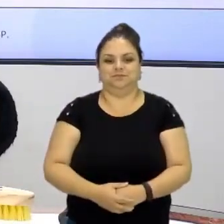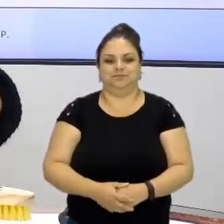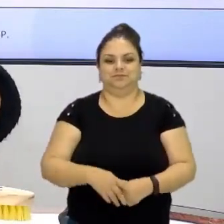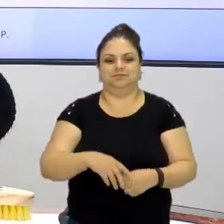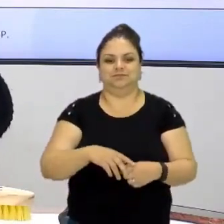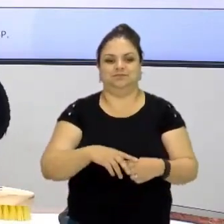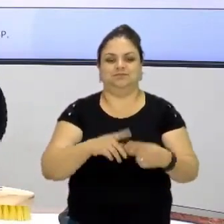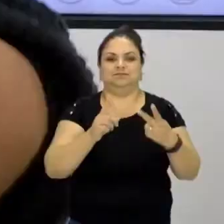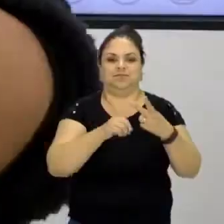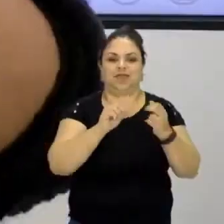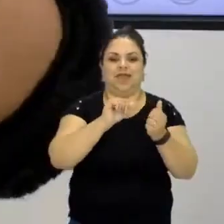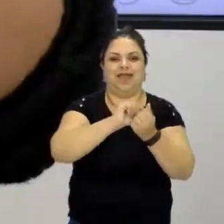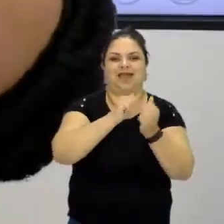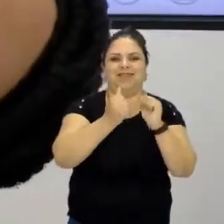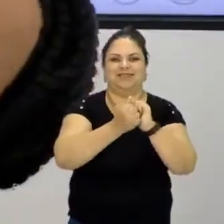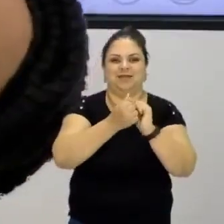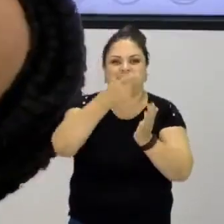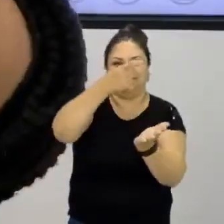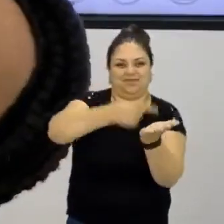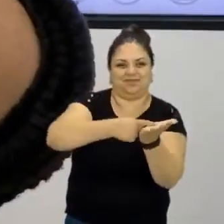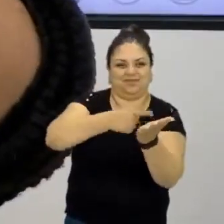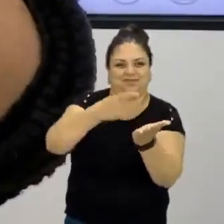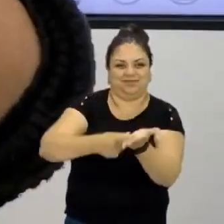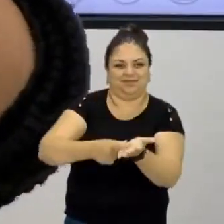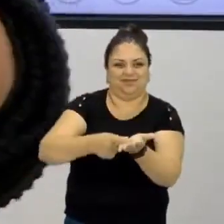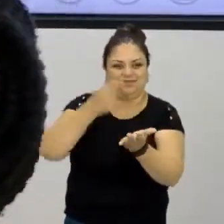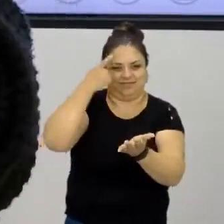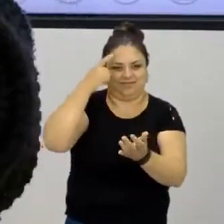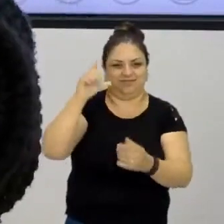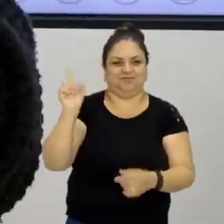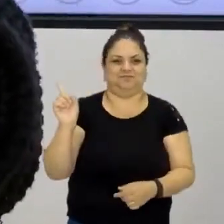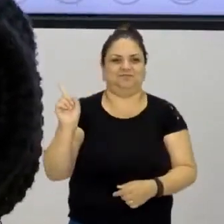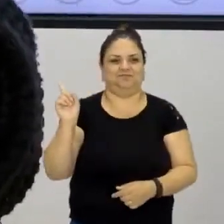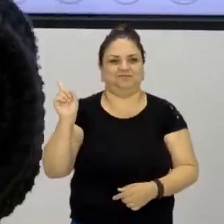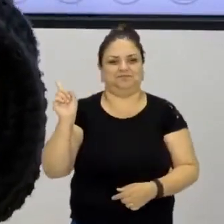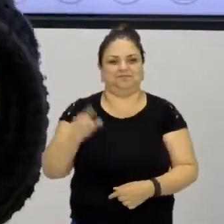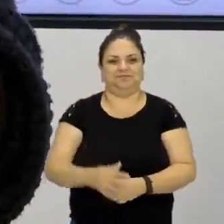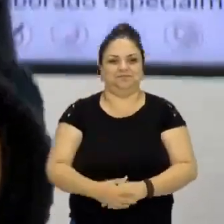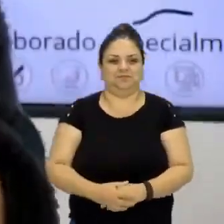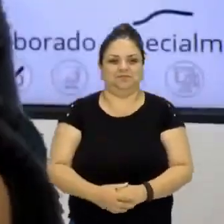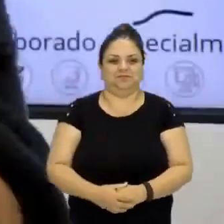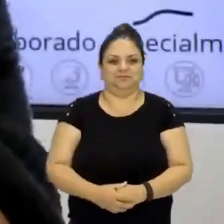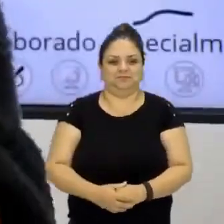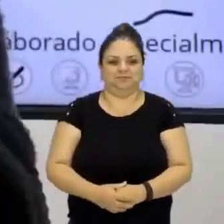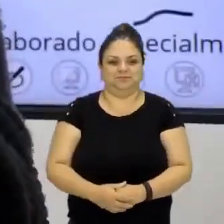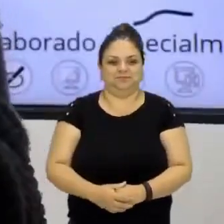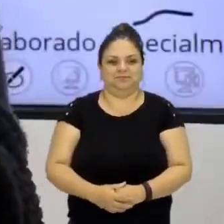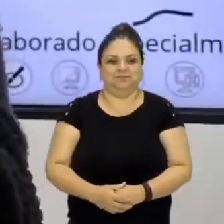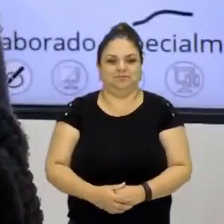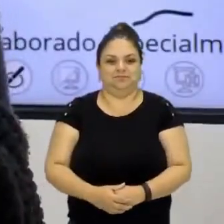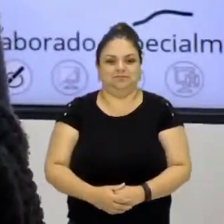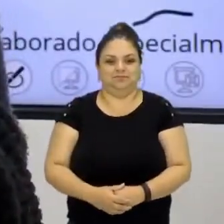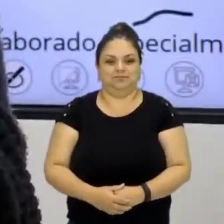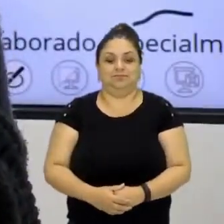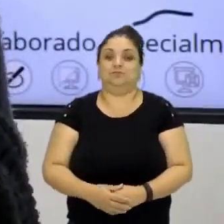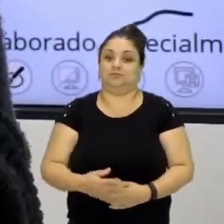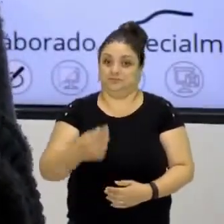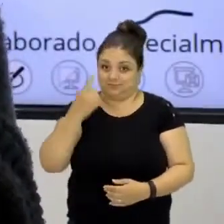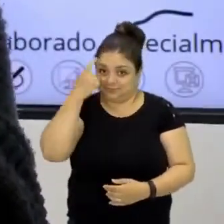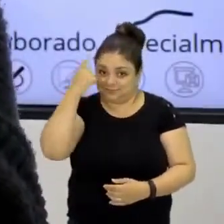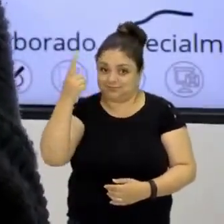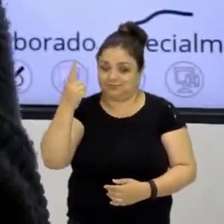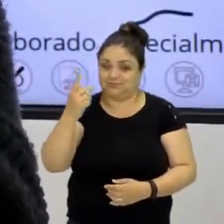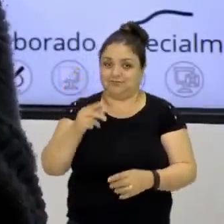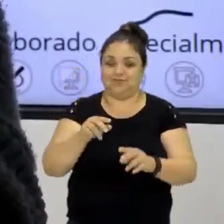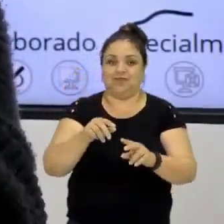adaptador, né, de pilha, né? A gente tem aquela partezinha ali pra você colocar pilha, tá? Como eu falei pra vocês, 2